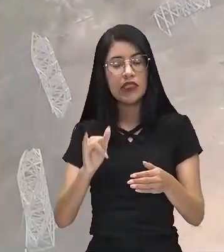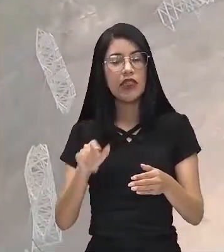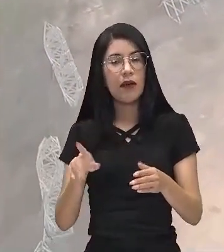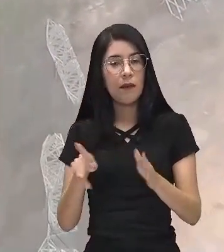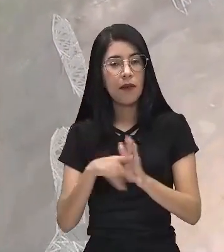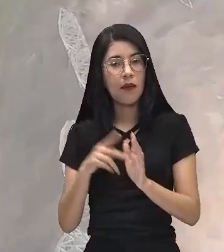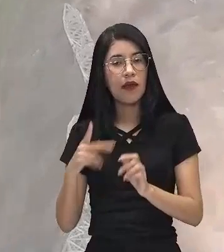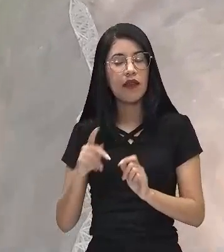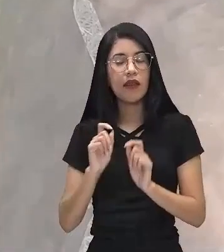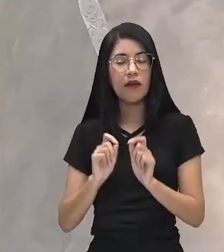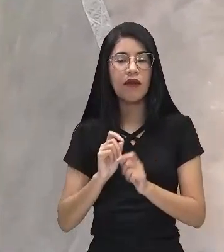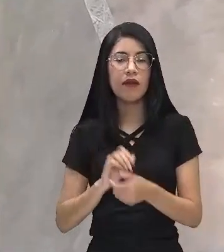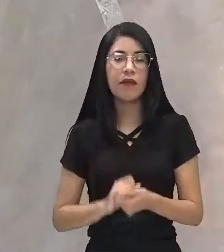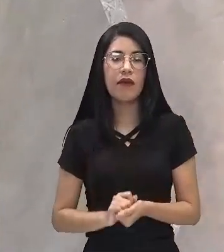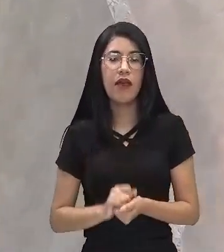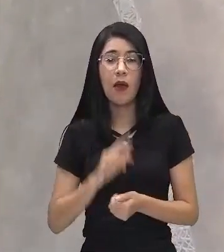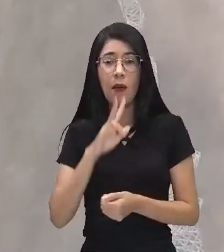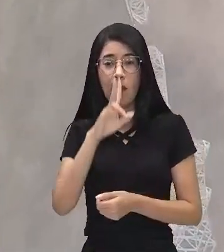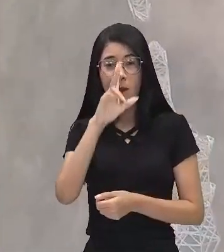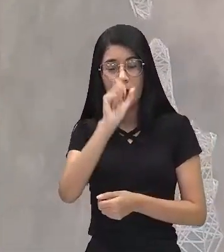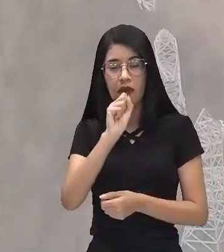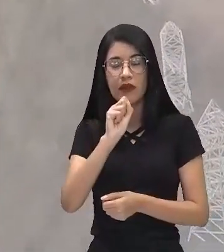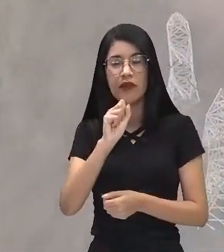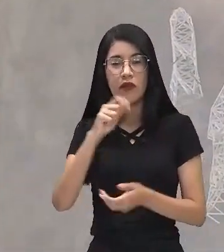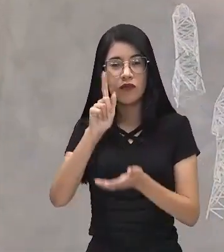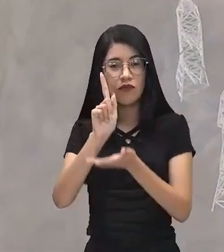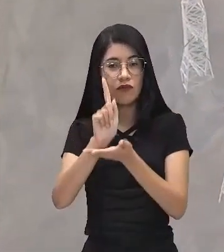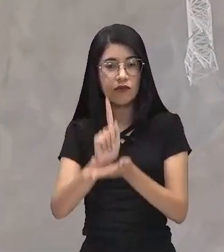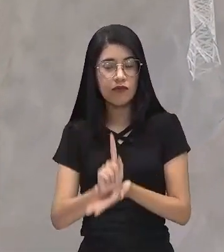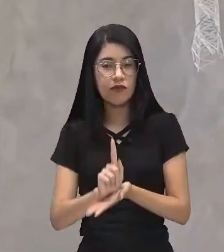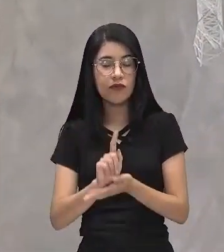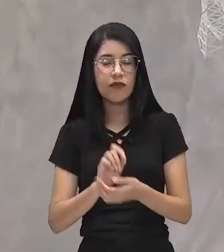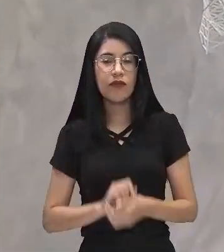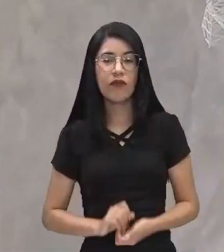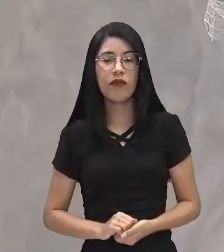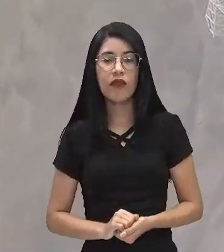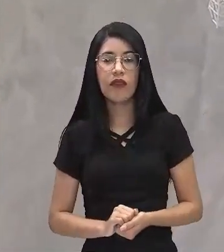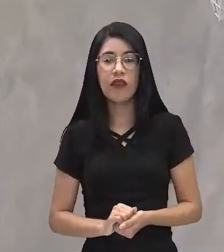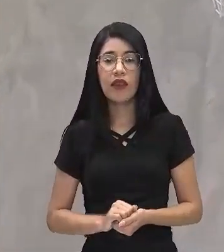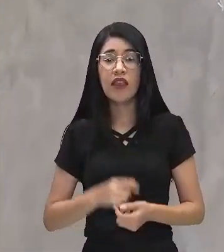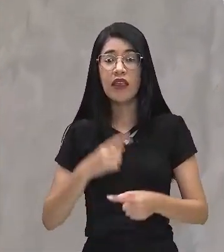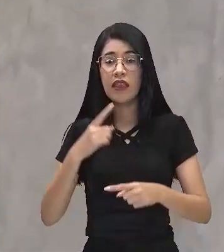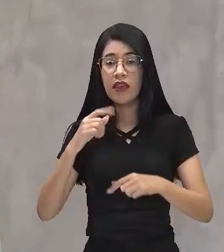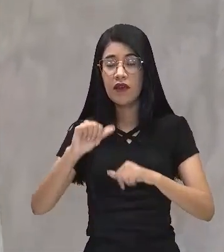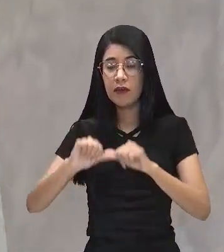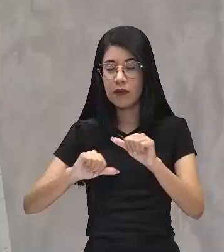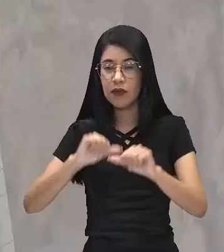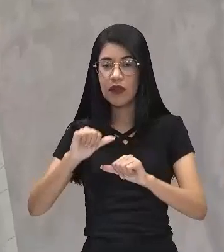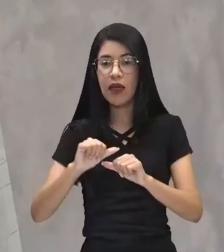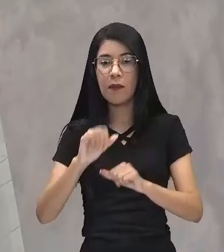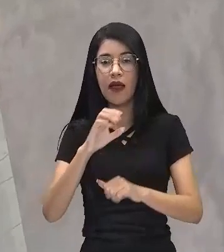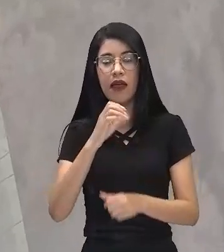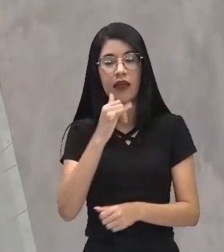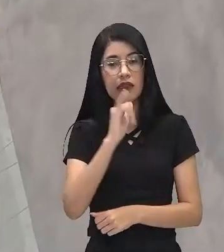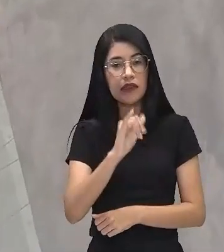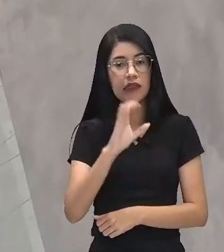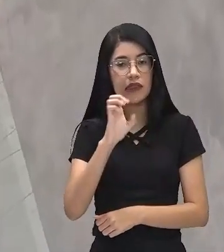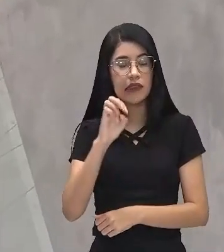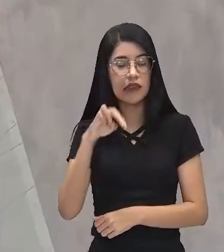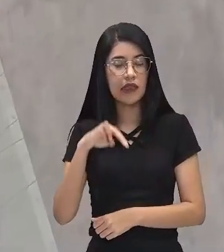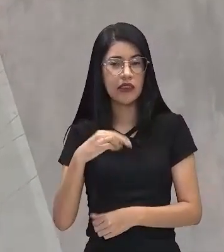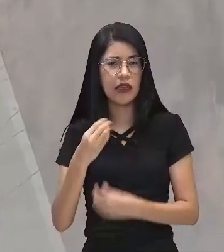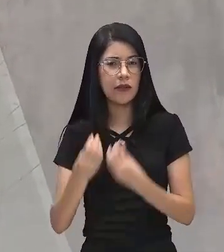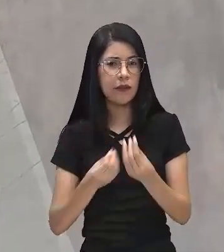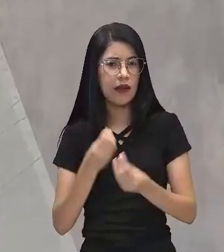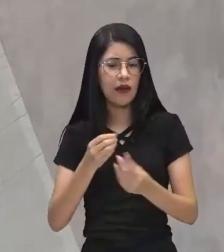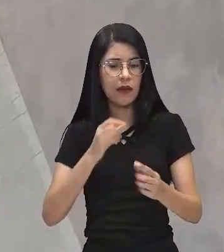de energia potencial gravitacional, que vai ser convertida em energia cinética. Vamos ver como é que